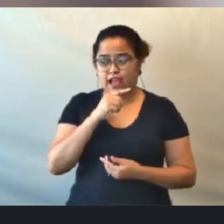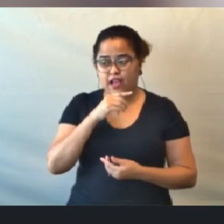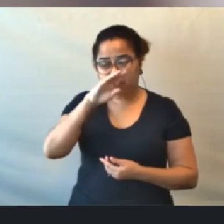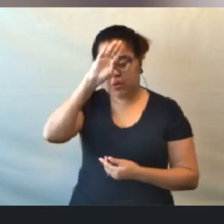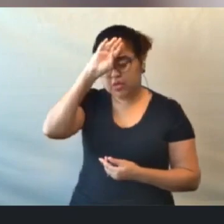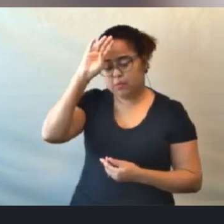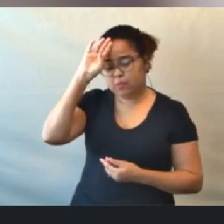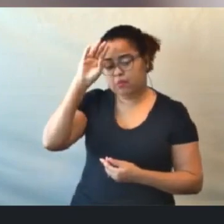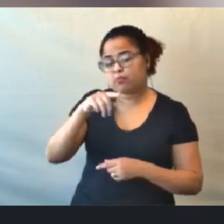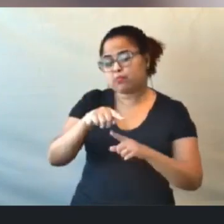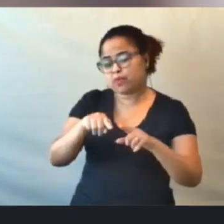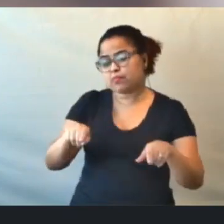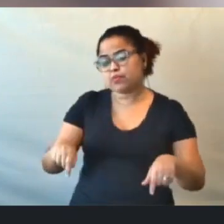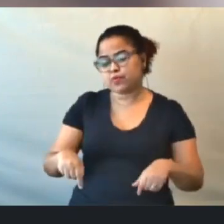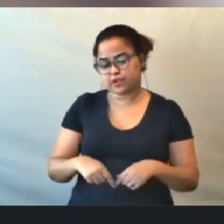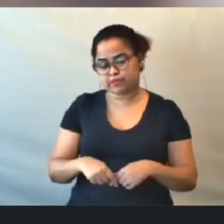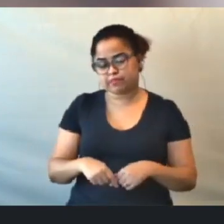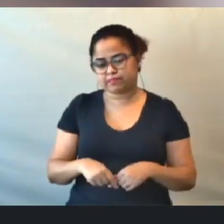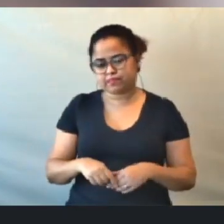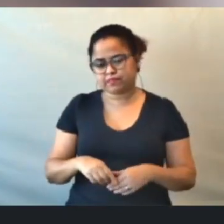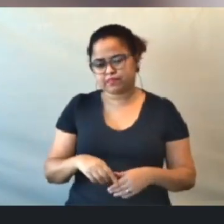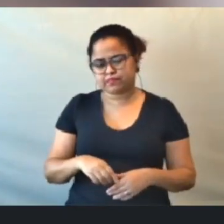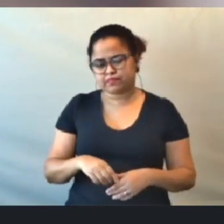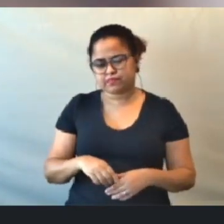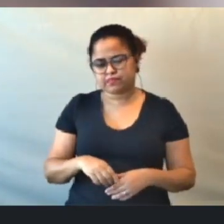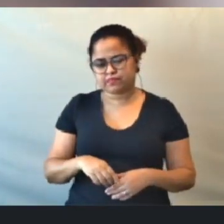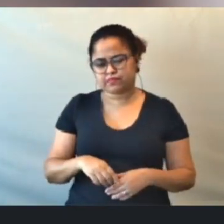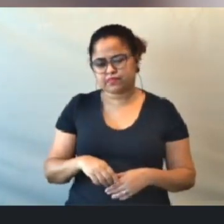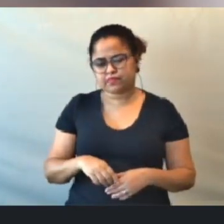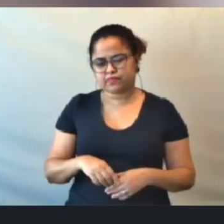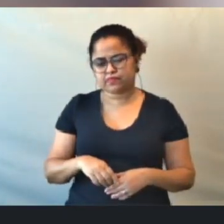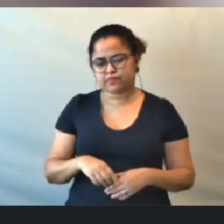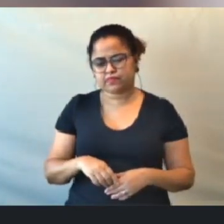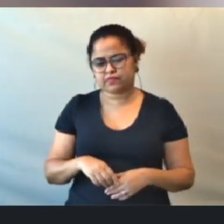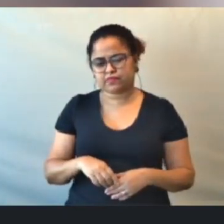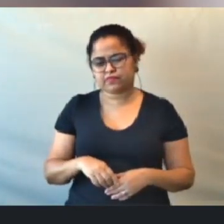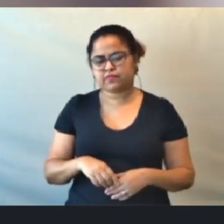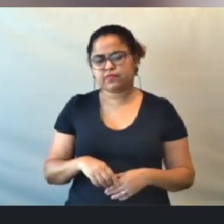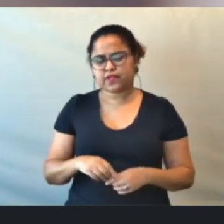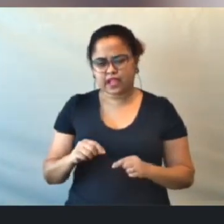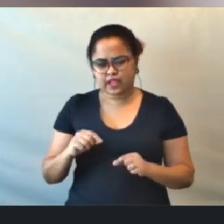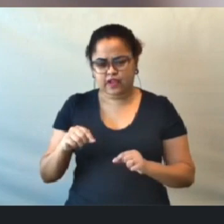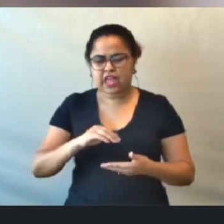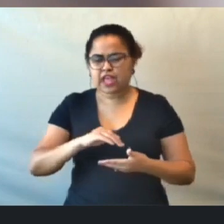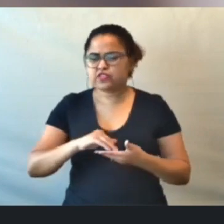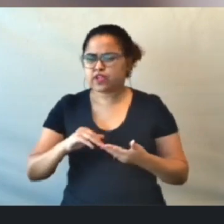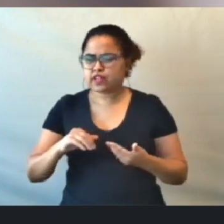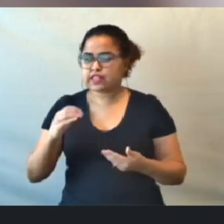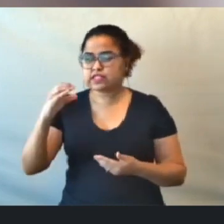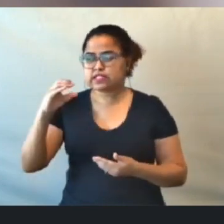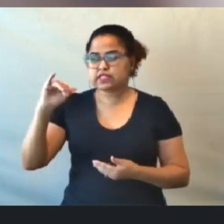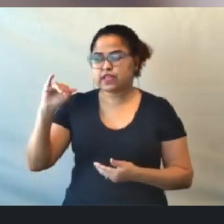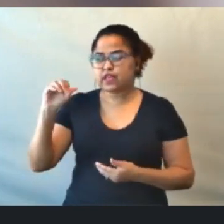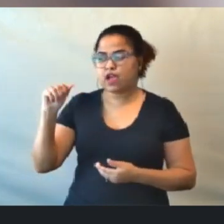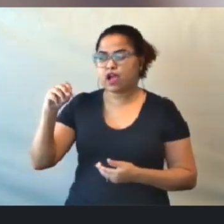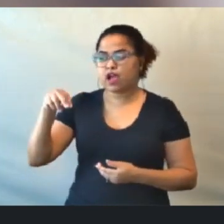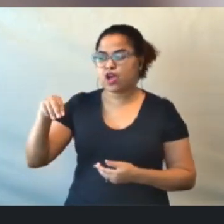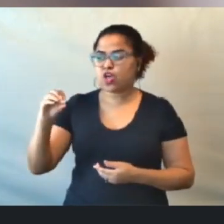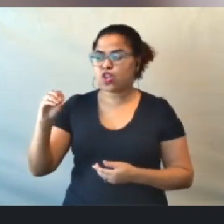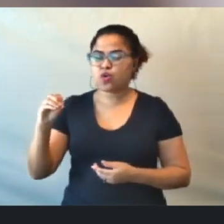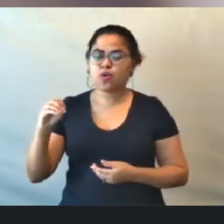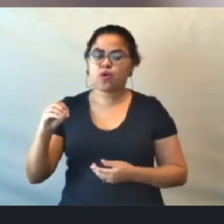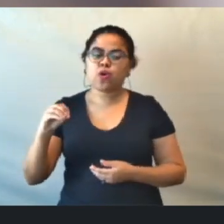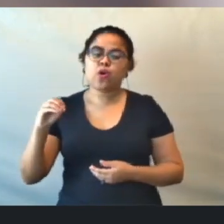diminuir esses bloom, esses florescimento dessa cianobactéria. Agora, todo o problema da bacia,